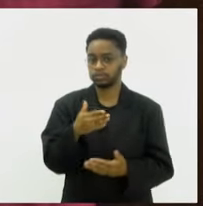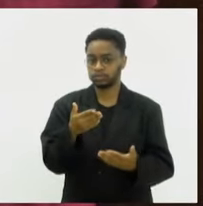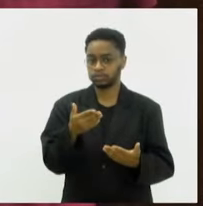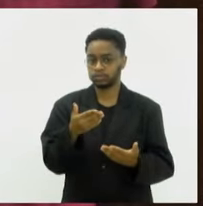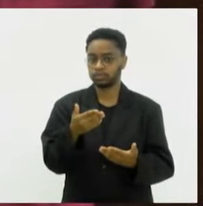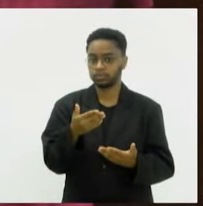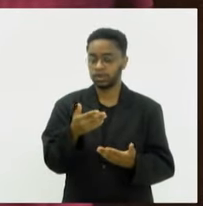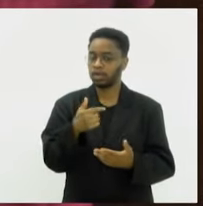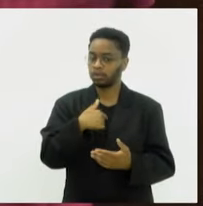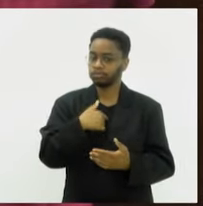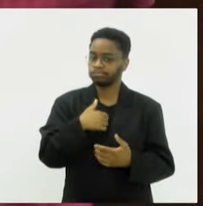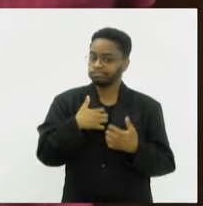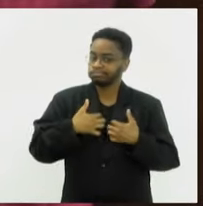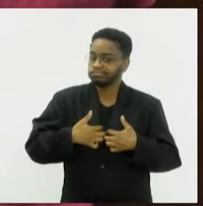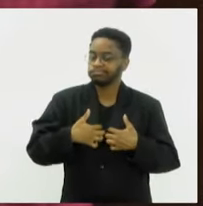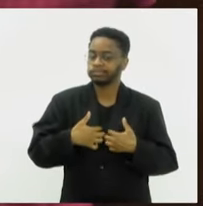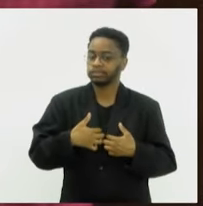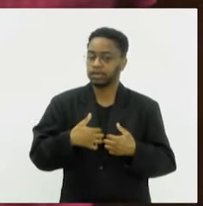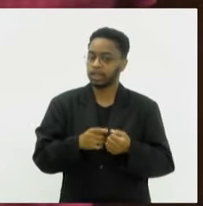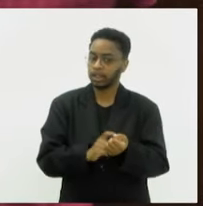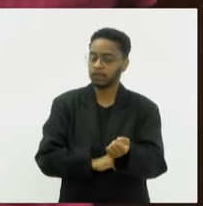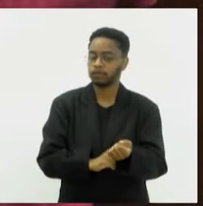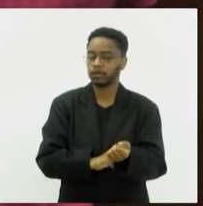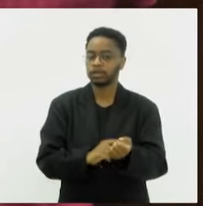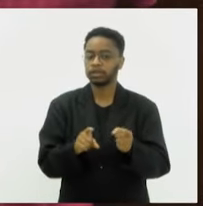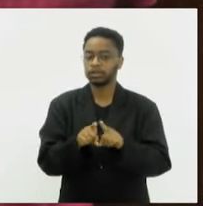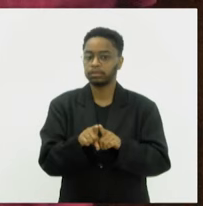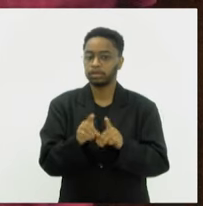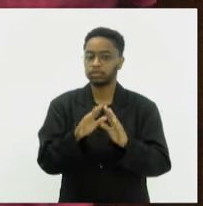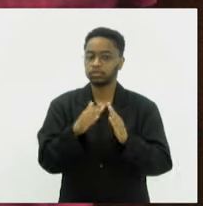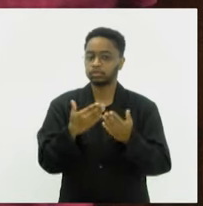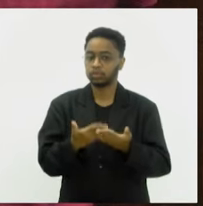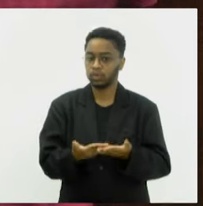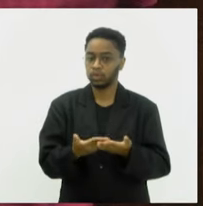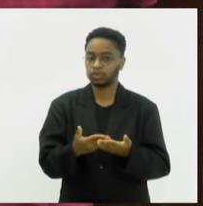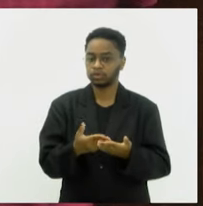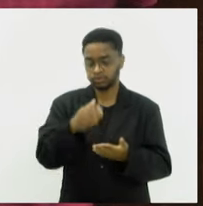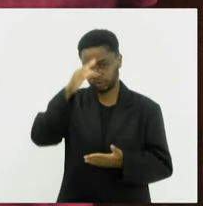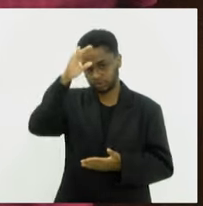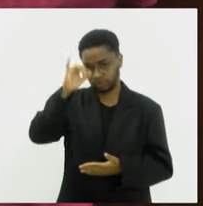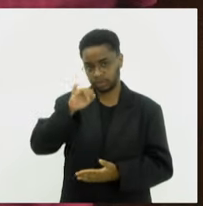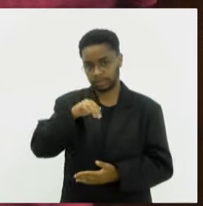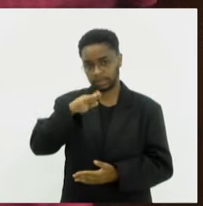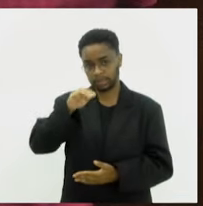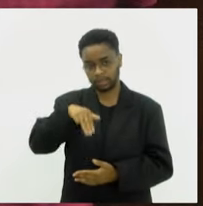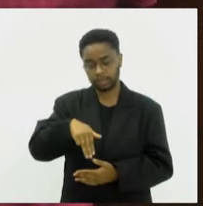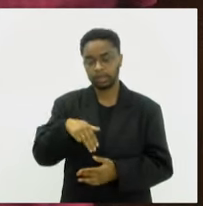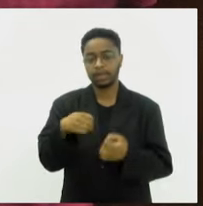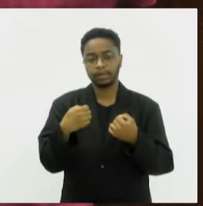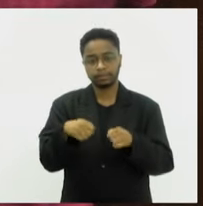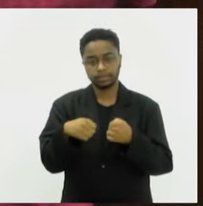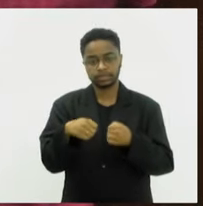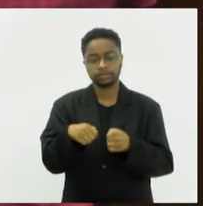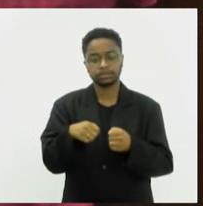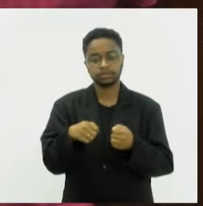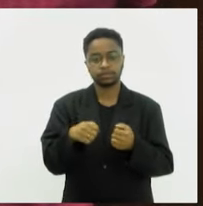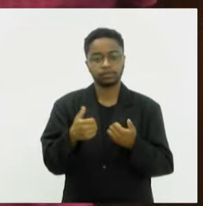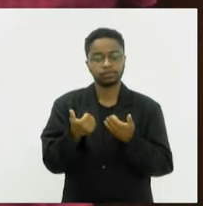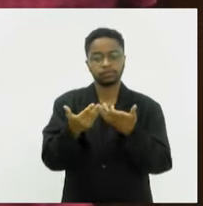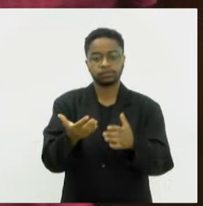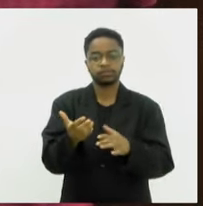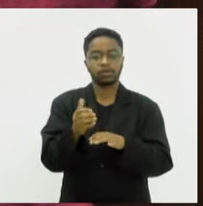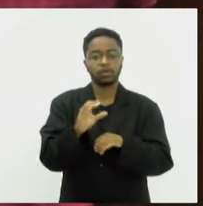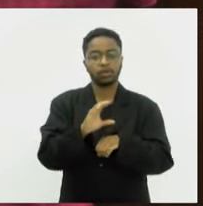minha indignação e que a escola, Jardim Escola Tio Kim, capacite o seu